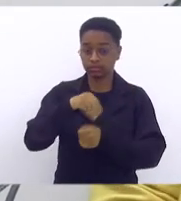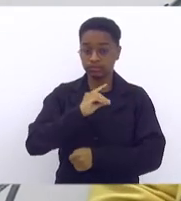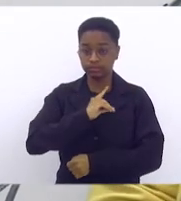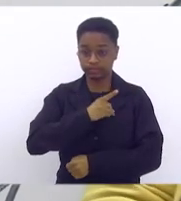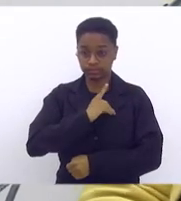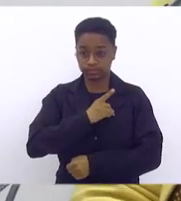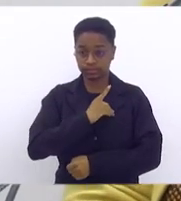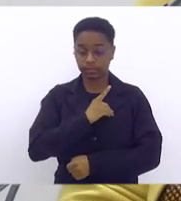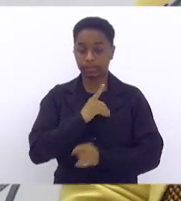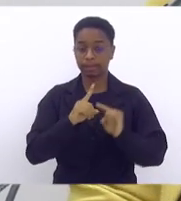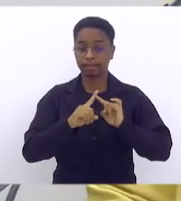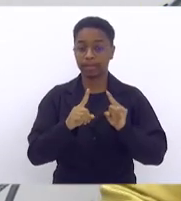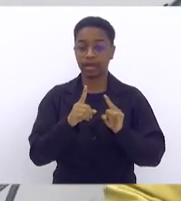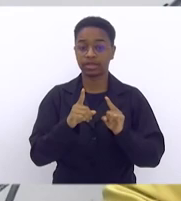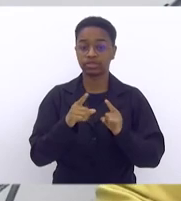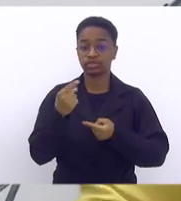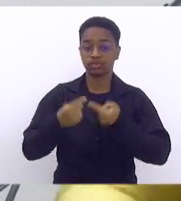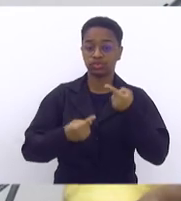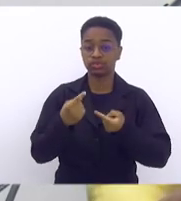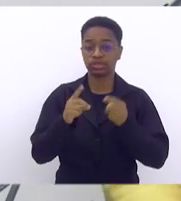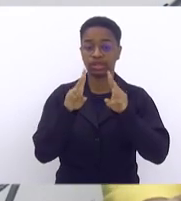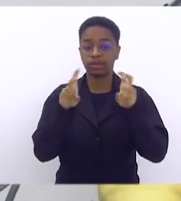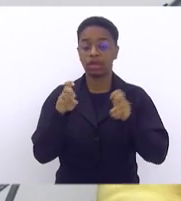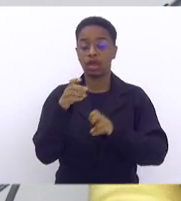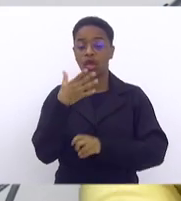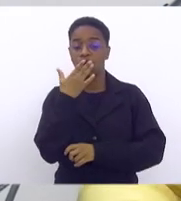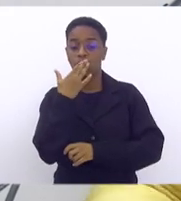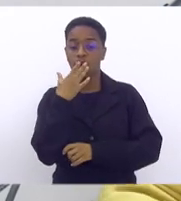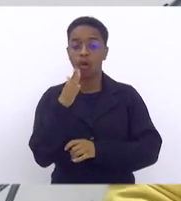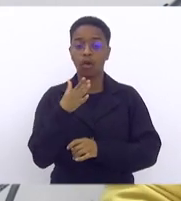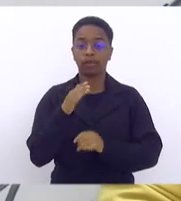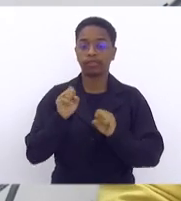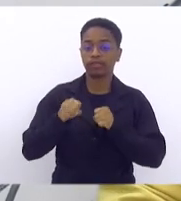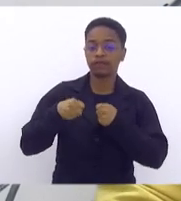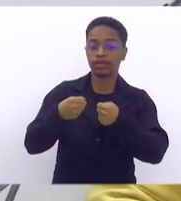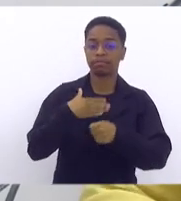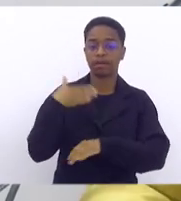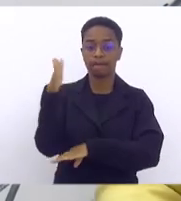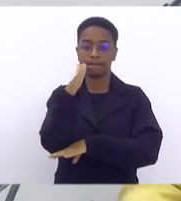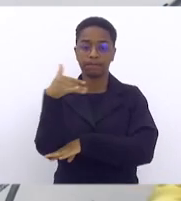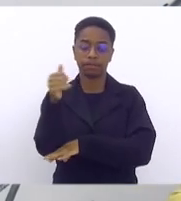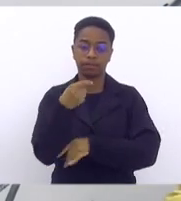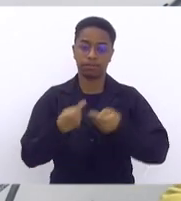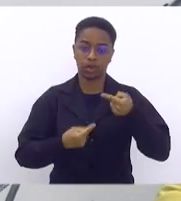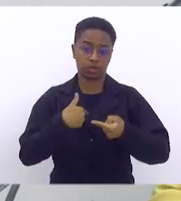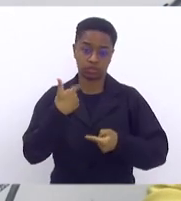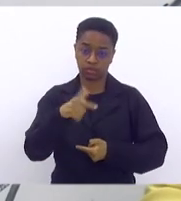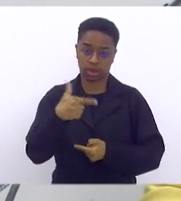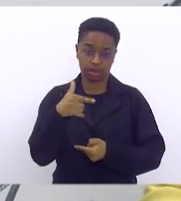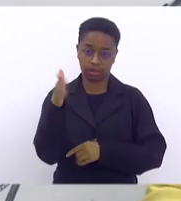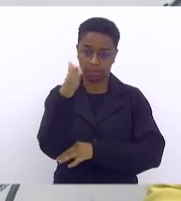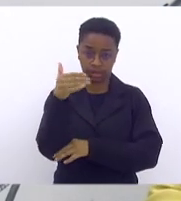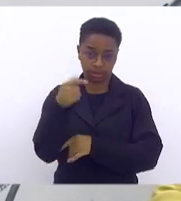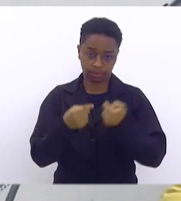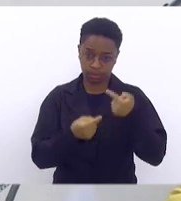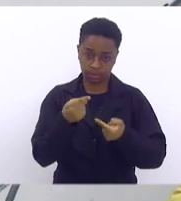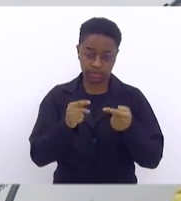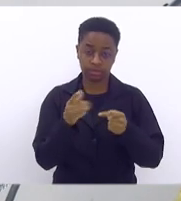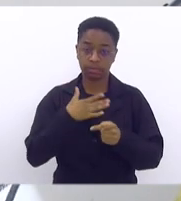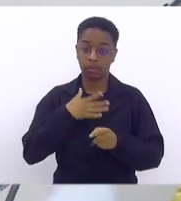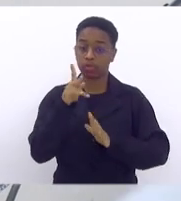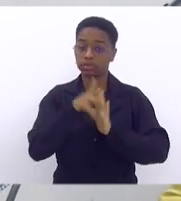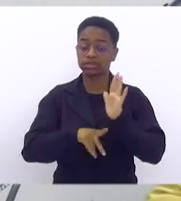delegacias para a questão de cor, para levar para a sua bandeira política. Eu não tenho bandeira política. Meus projetos são